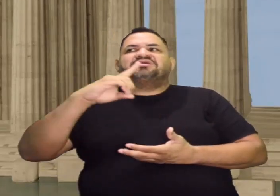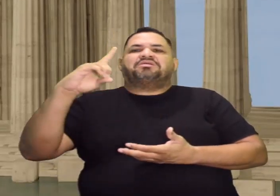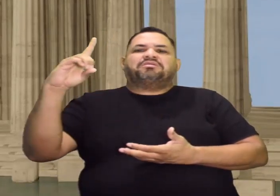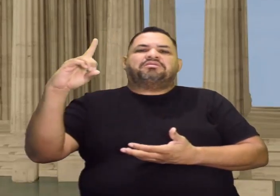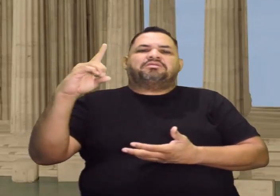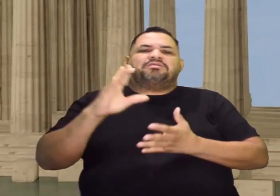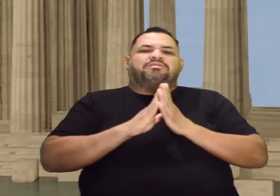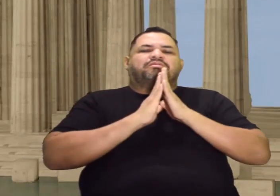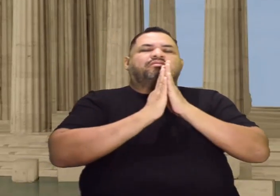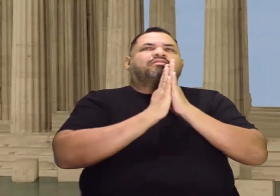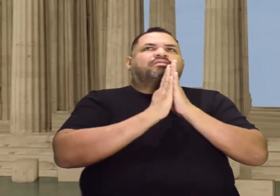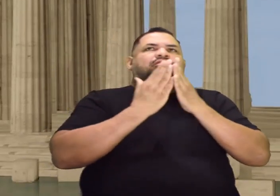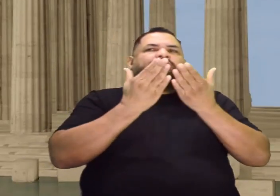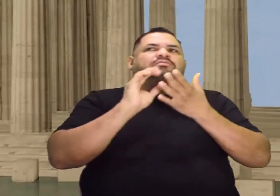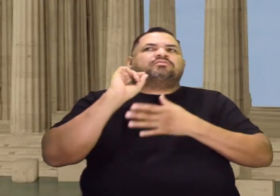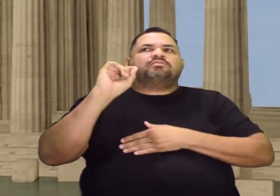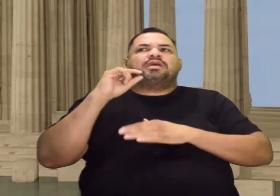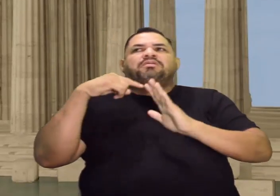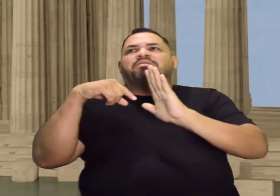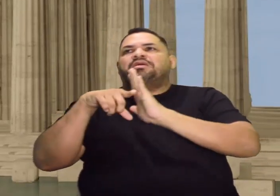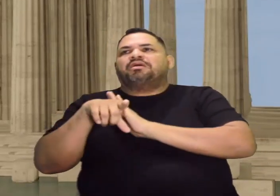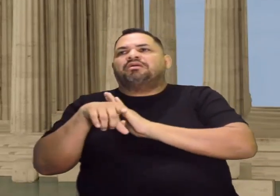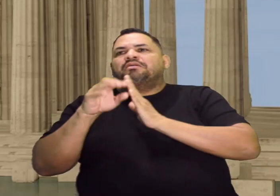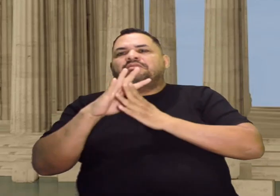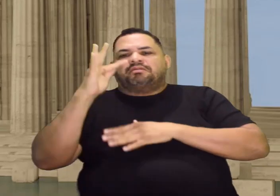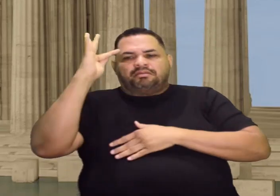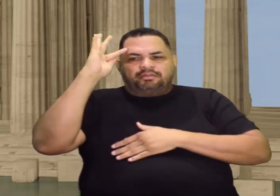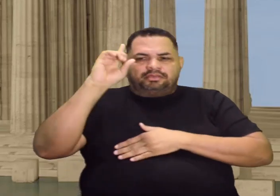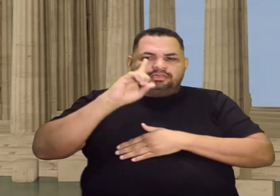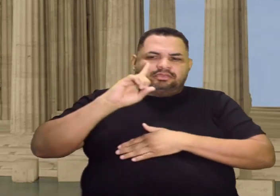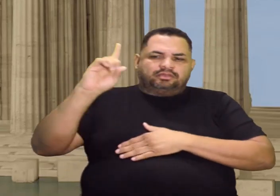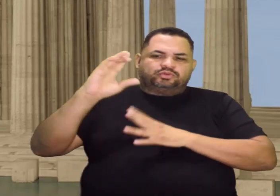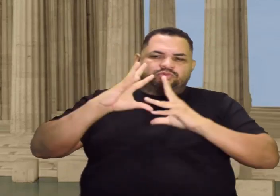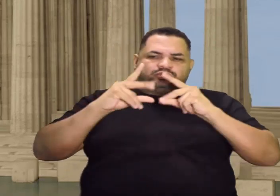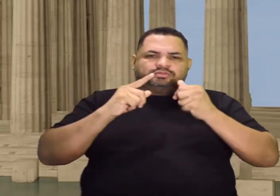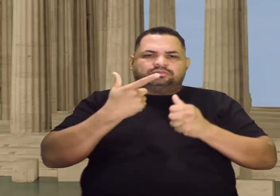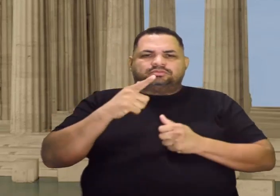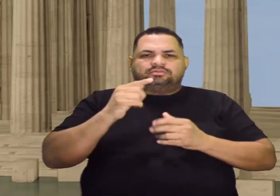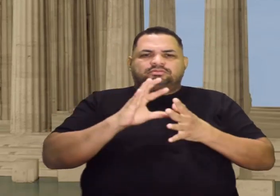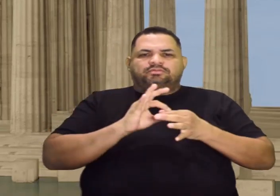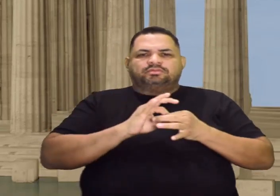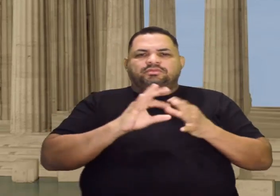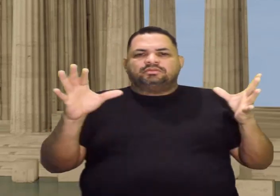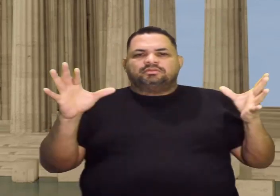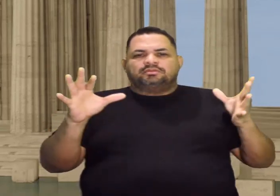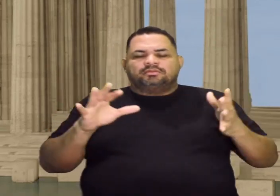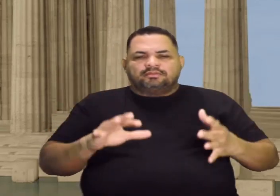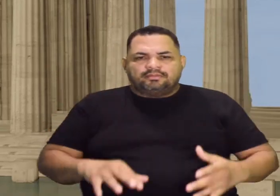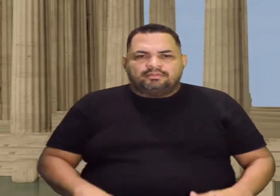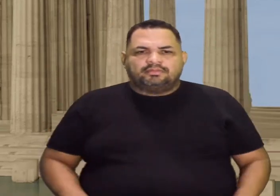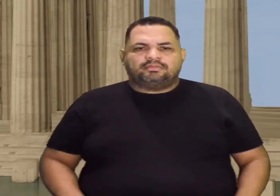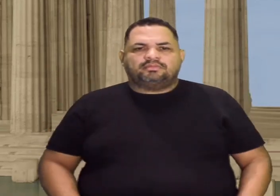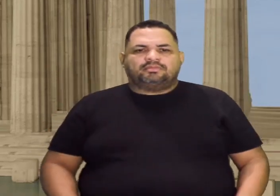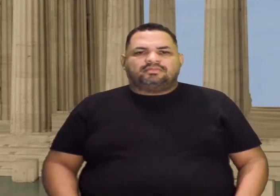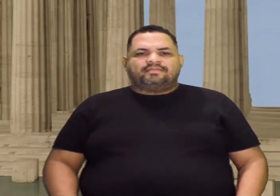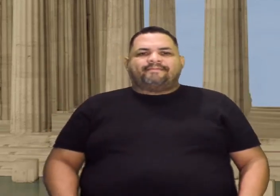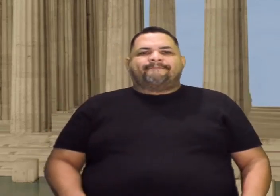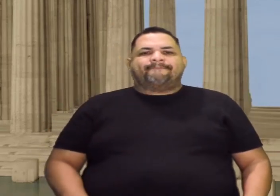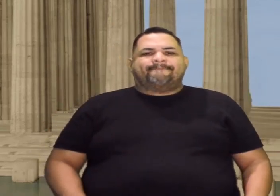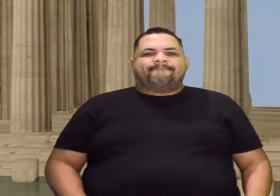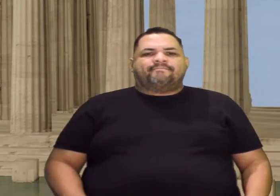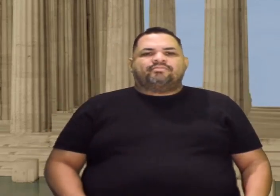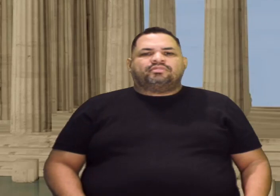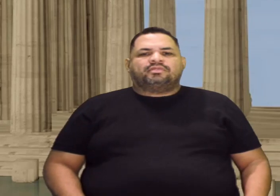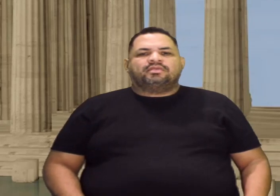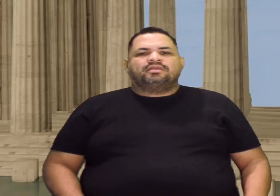a oração, Deus quer isso para a sua vida. Não tinha tanta liberdade nessa perspectiva da arte.